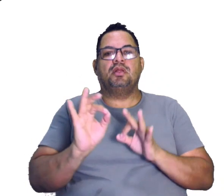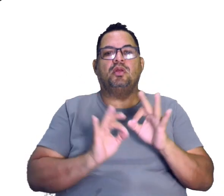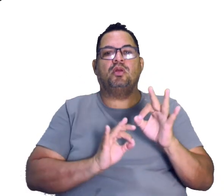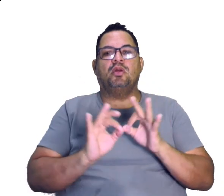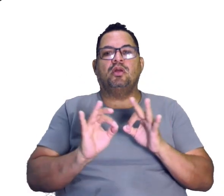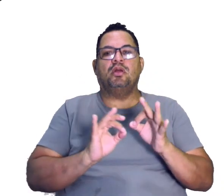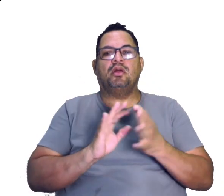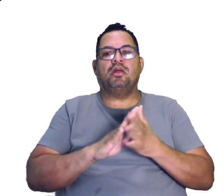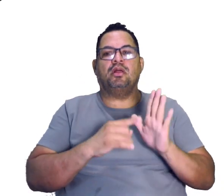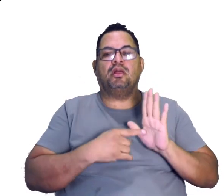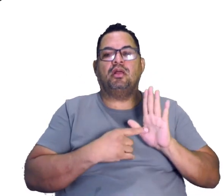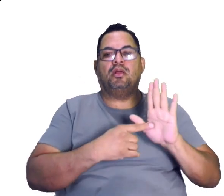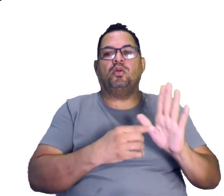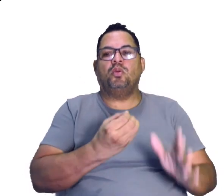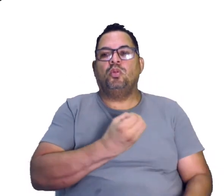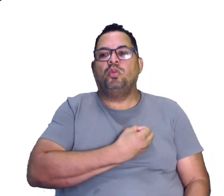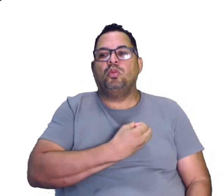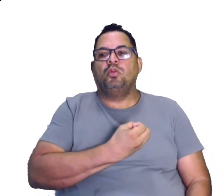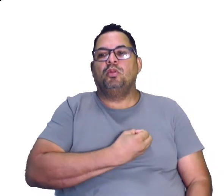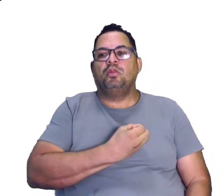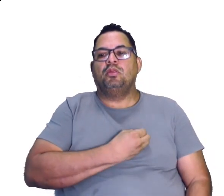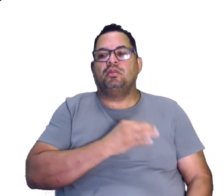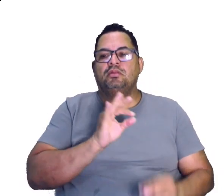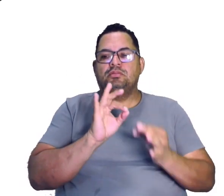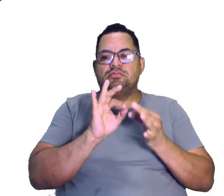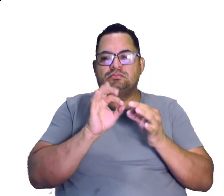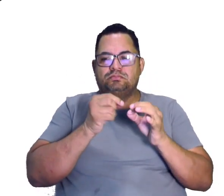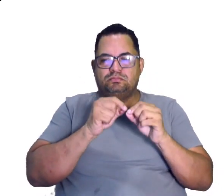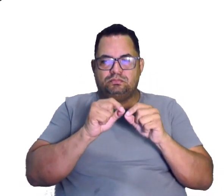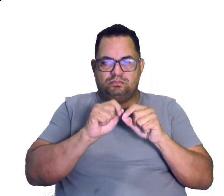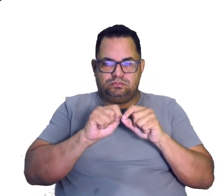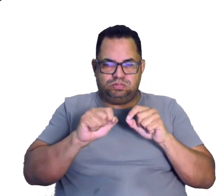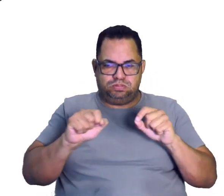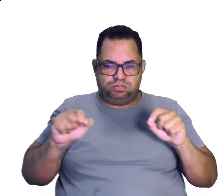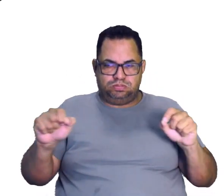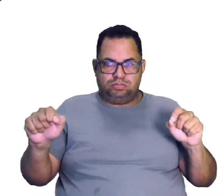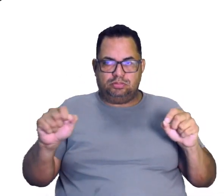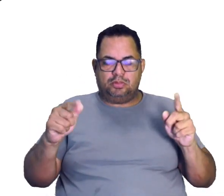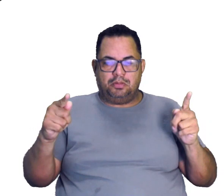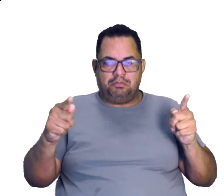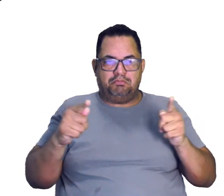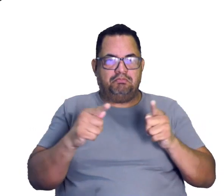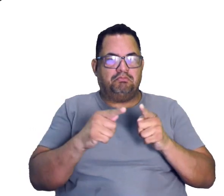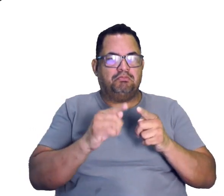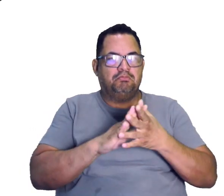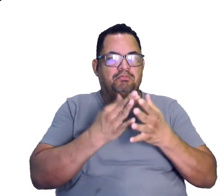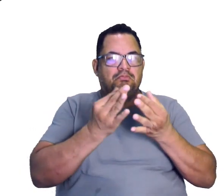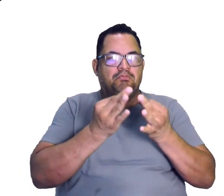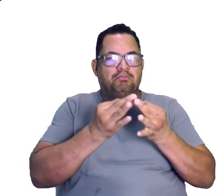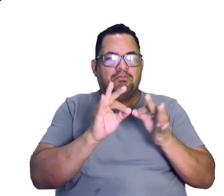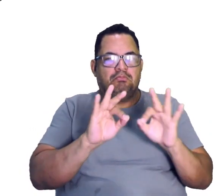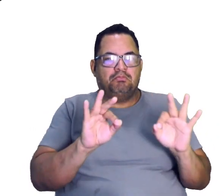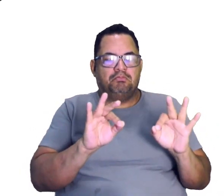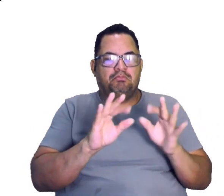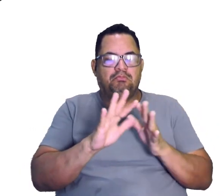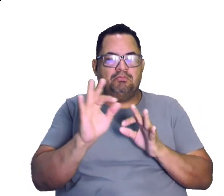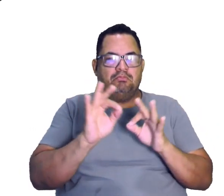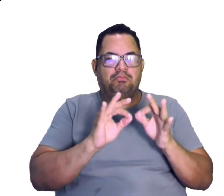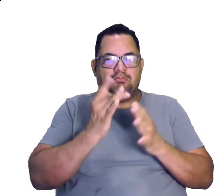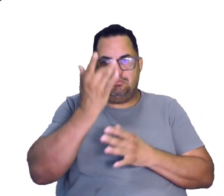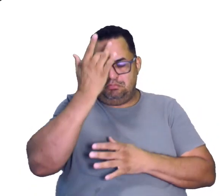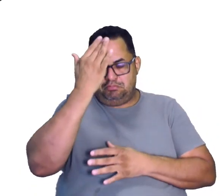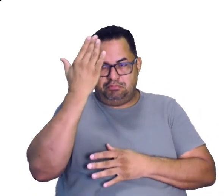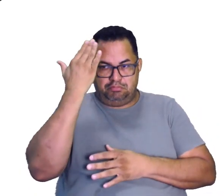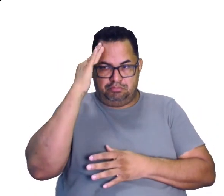forma de representar os números que são muito grandes ou muito pequenos de uma forma mais compacta e